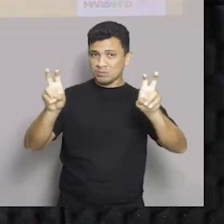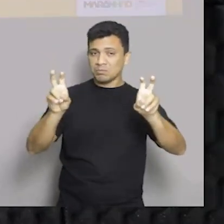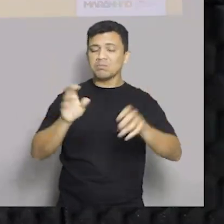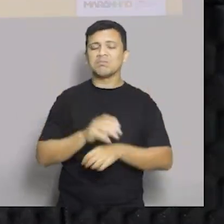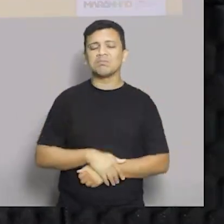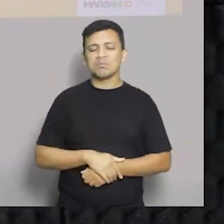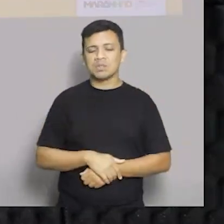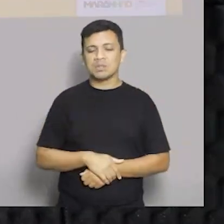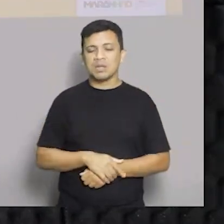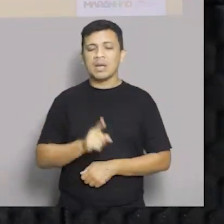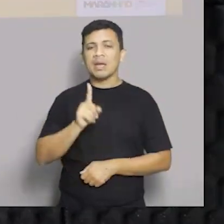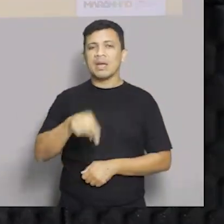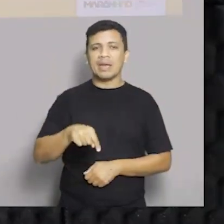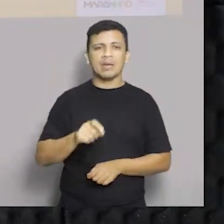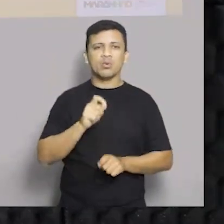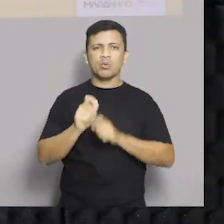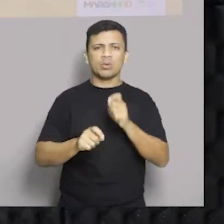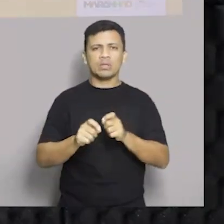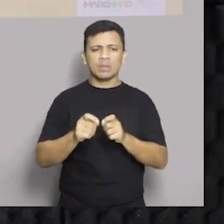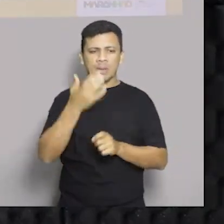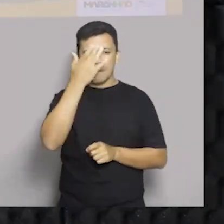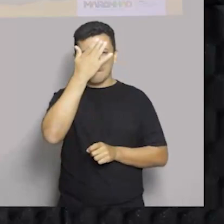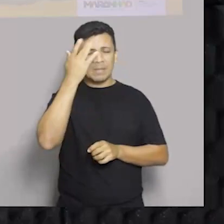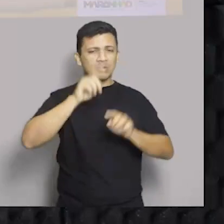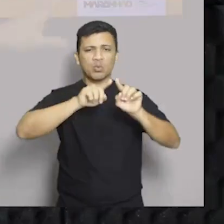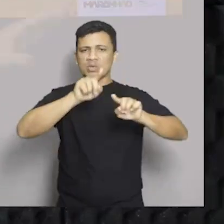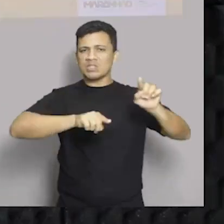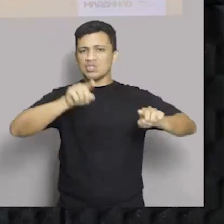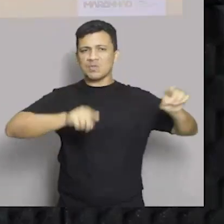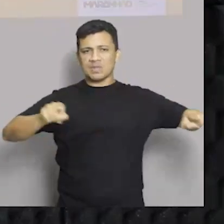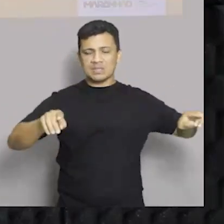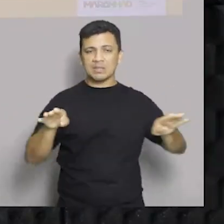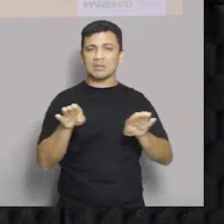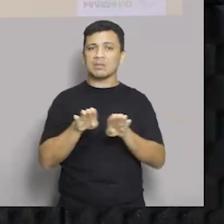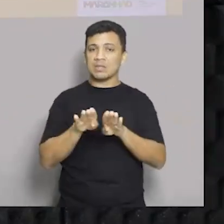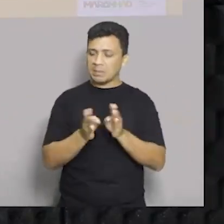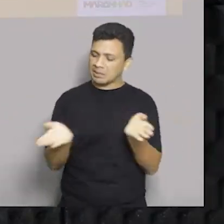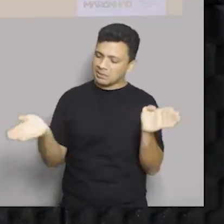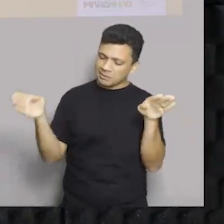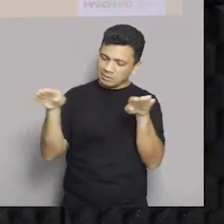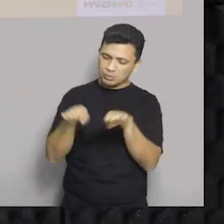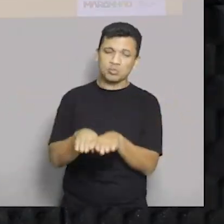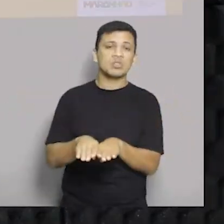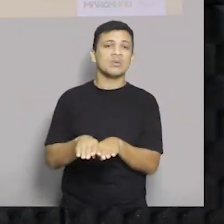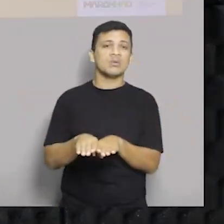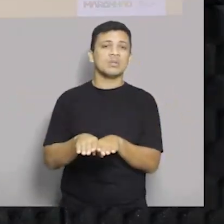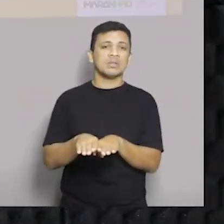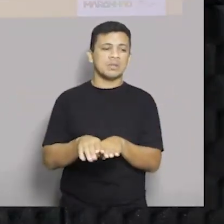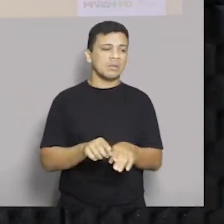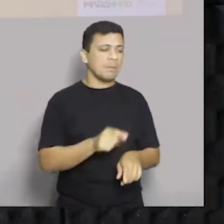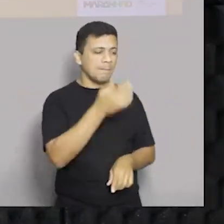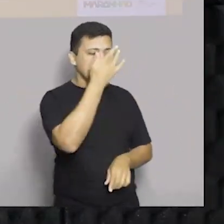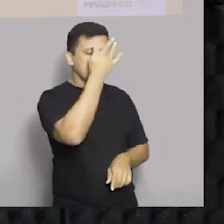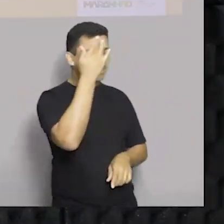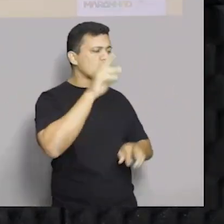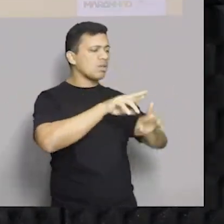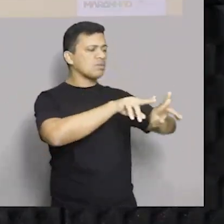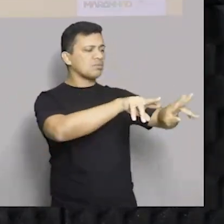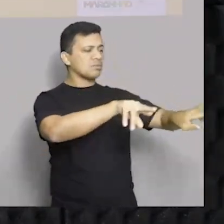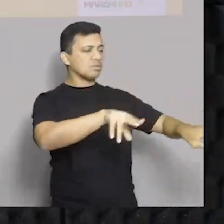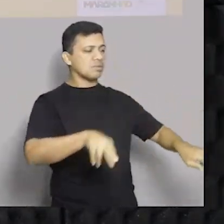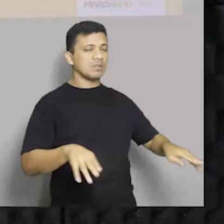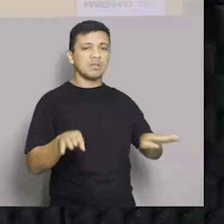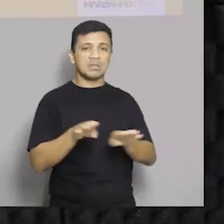campanha, que é sobre diversidade e inclusão, ou seja, diversidade, os diferentes, e